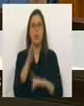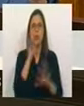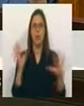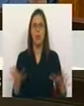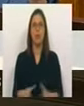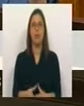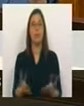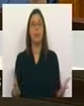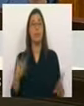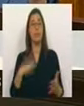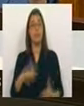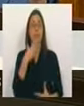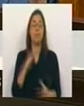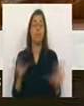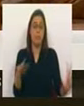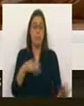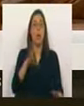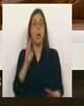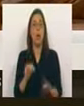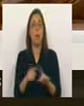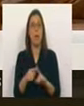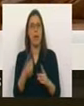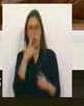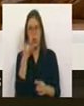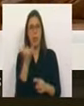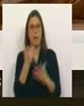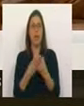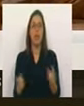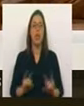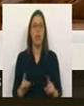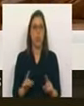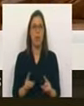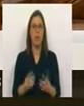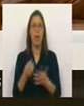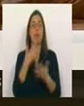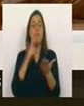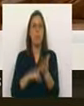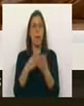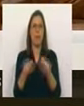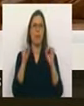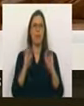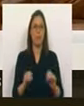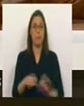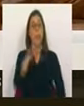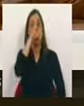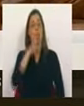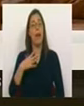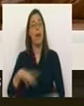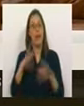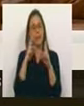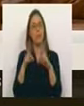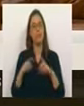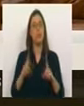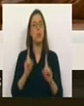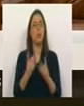deputados, queremos acreditar que o PS não está a fingir que resolve para nada resolver e que o Governo quer